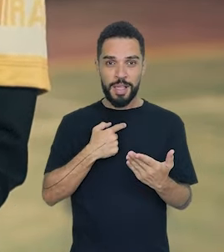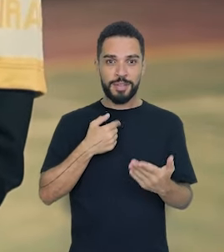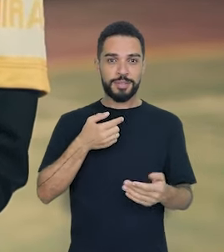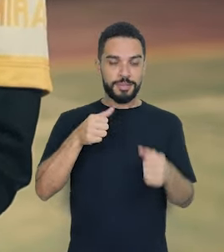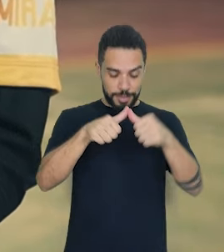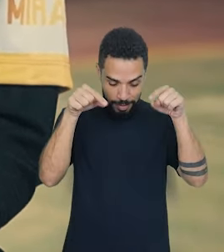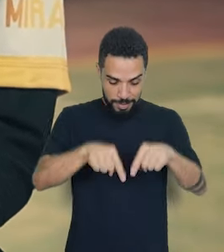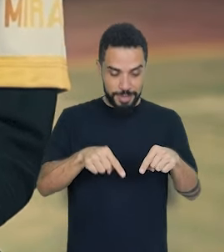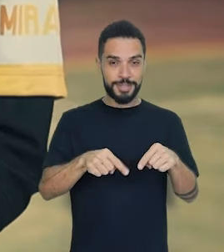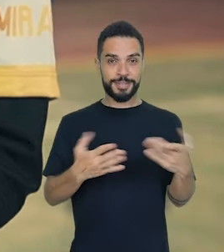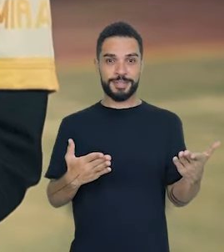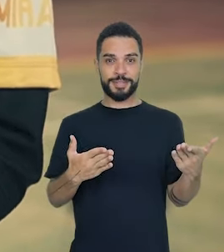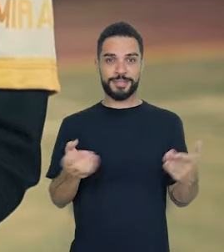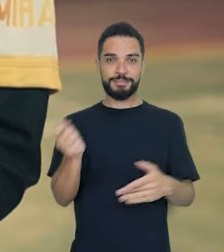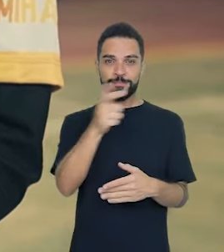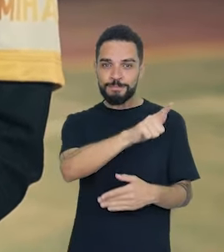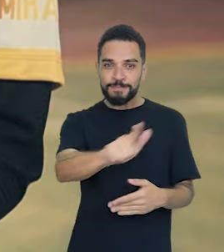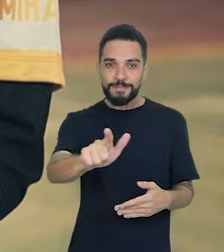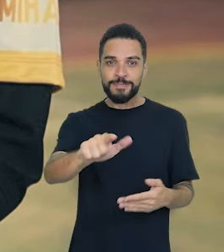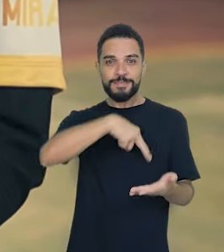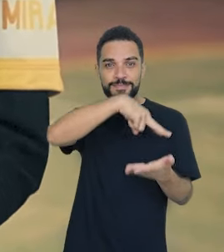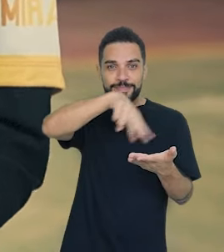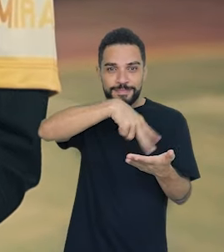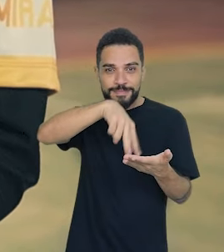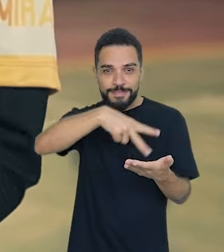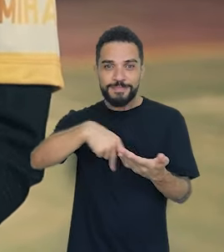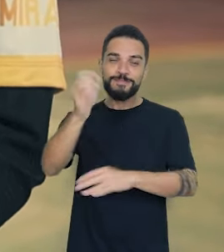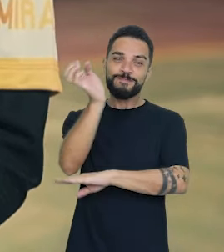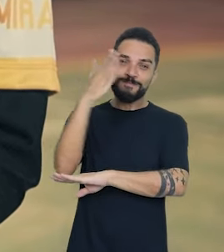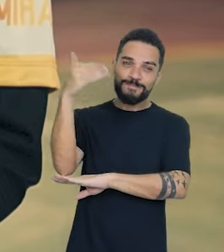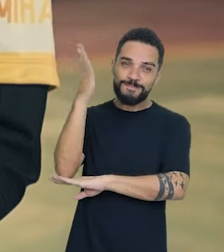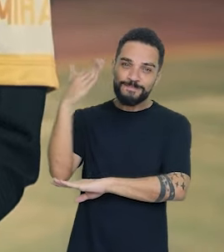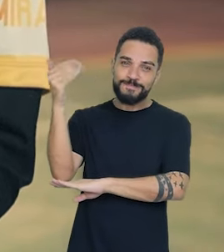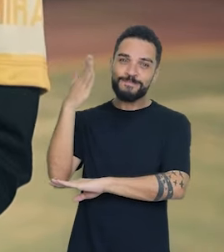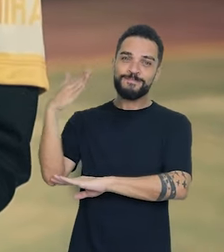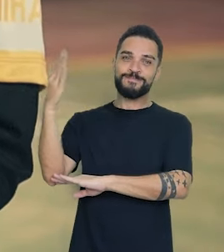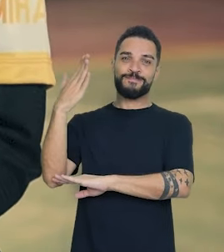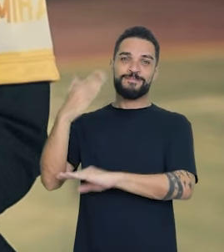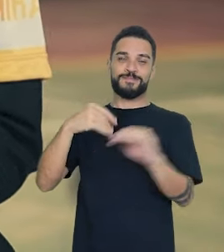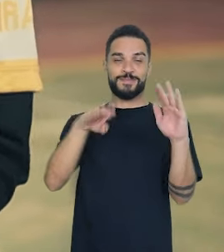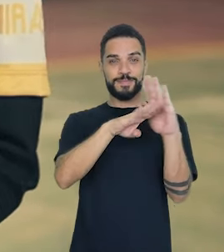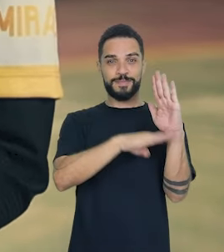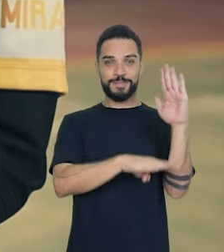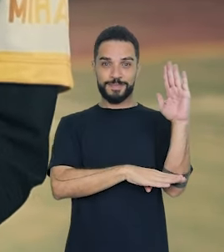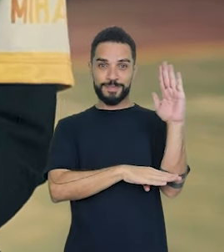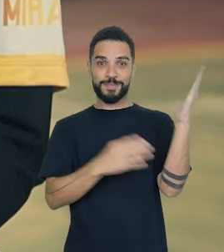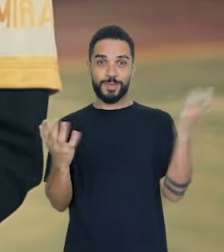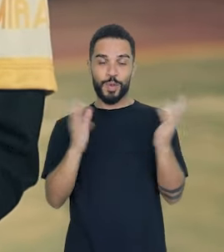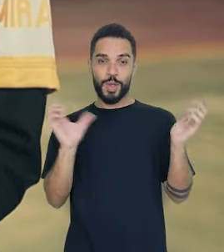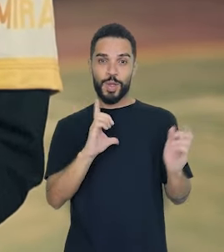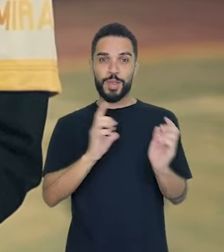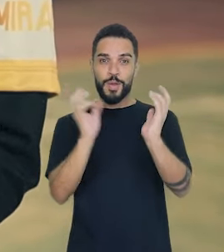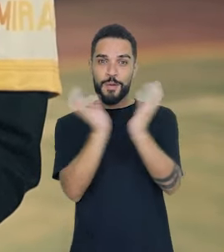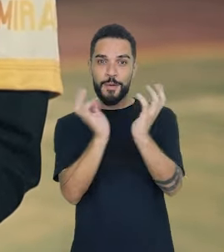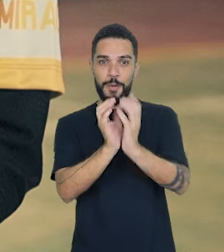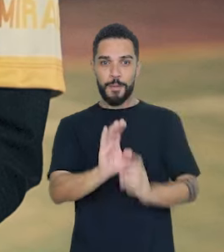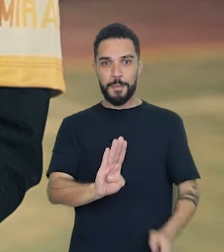aqui, novamente, com o Bailando. E hoje eu sou mestre sala da Beira